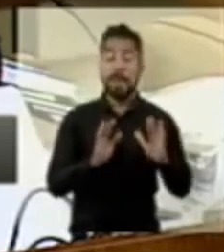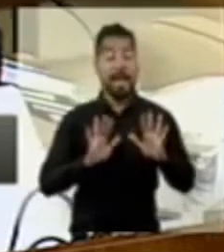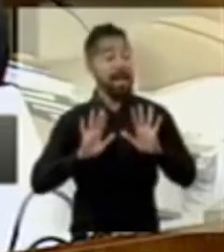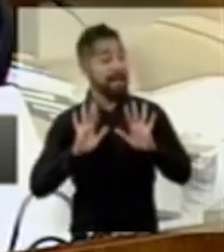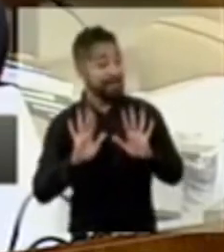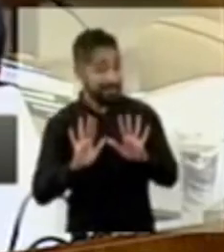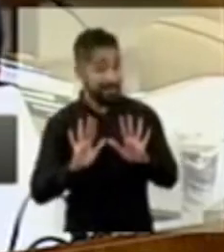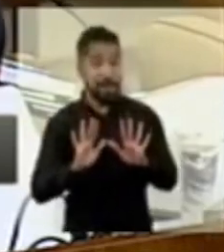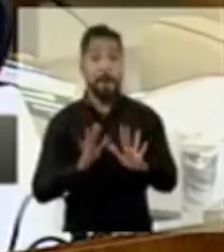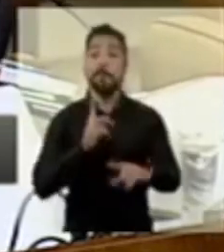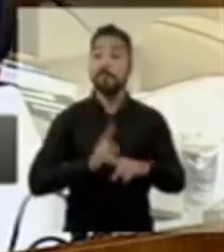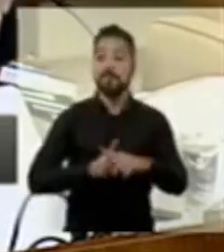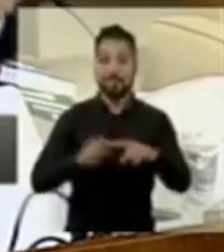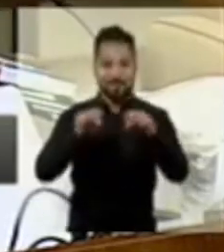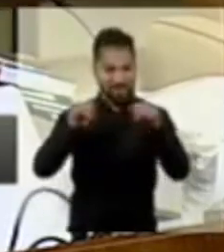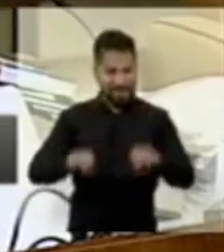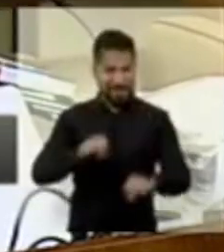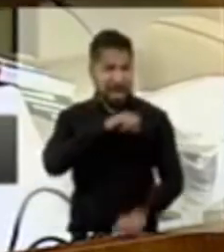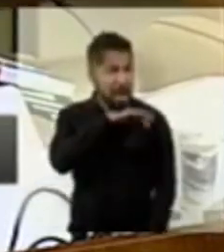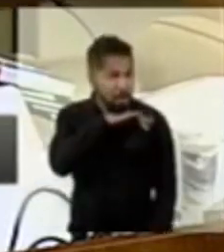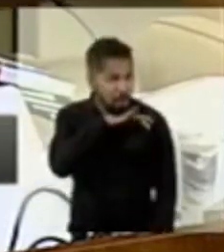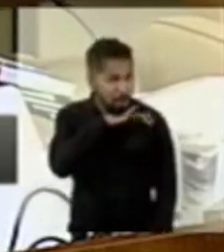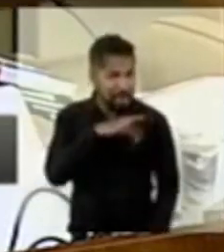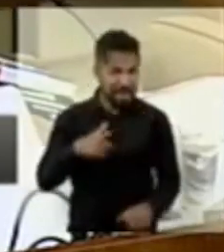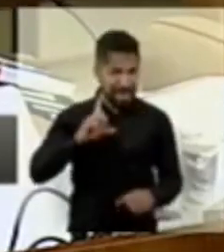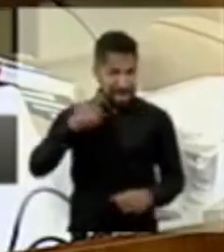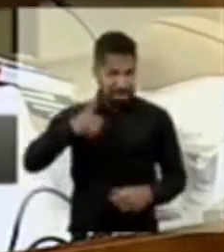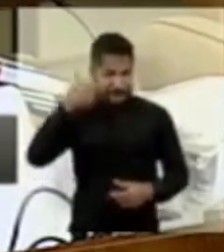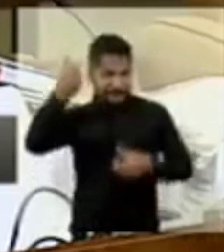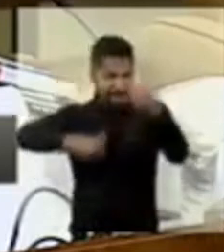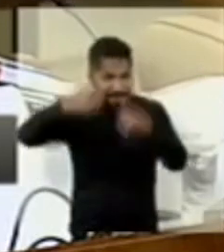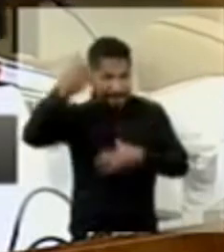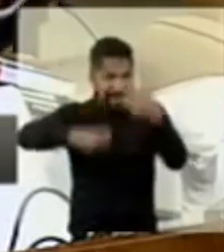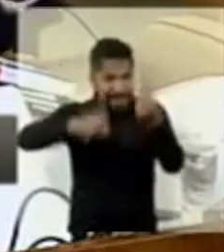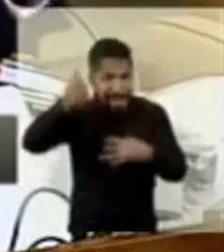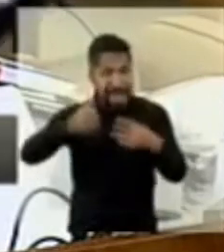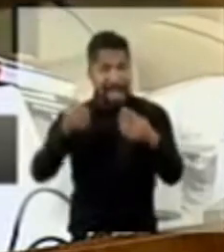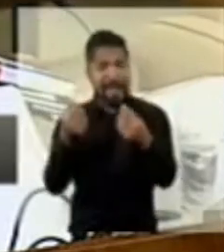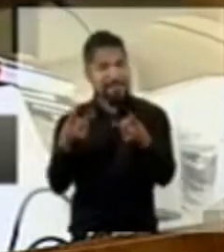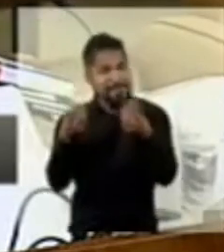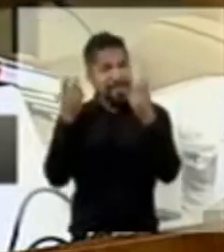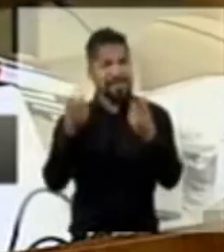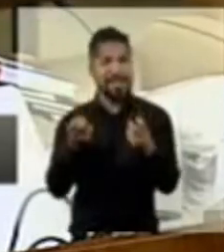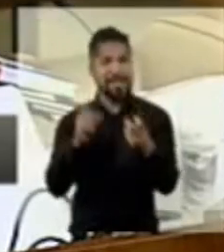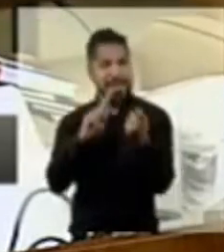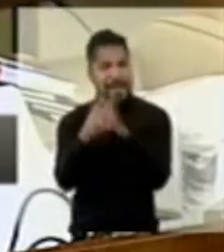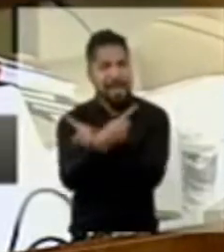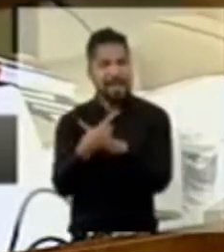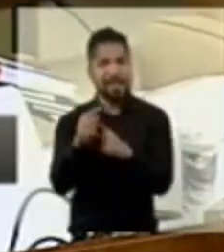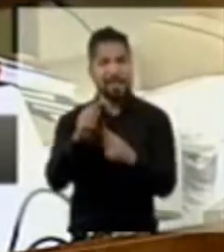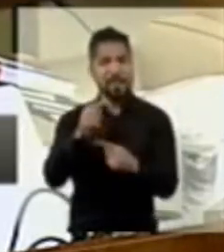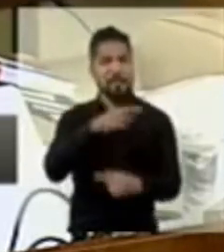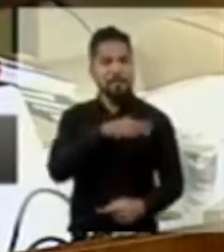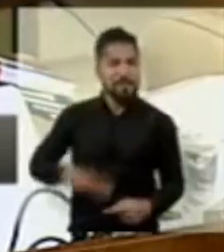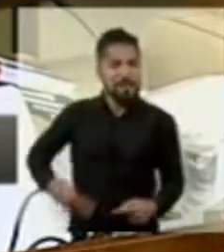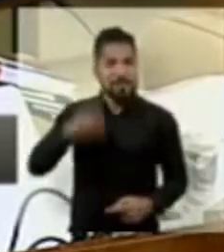porque o sistema é ruim como eu estou descrevendo é que se verifica essa distorção apontada pelo ministro alexandre de moraes